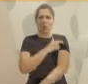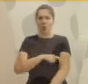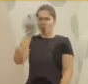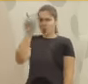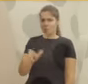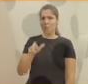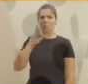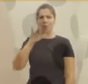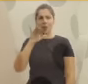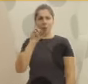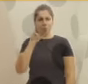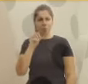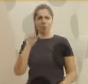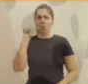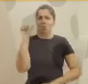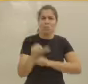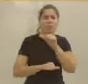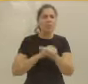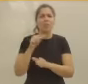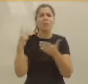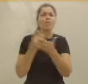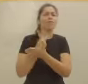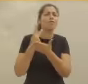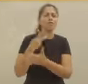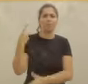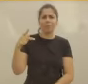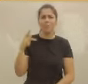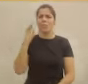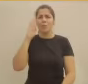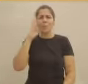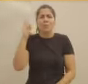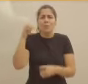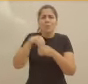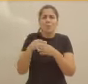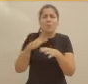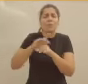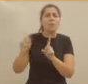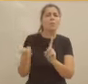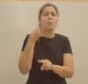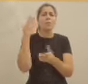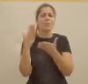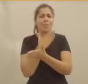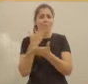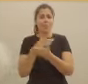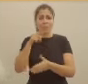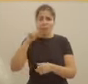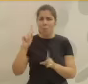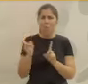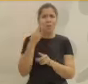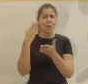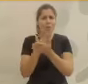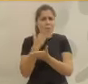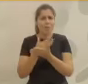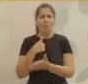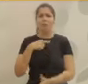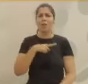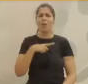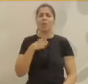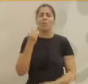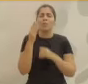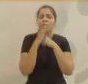sete anos, todo o comportamento do Ricardo, mudanças que ocorreram com ele. Inclusive,